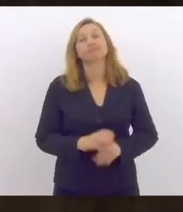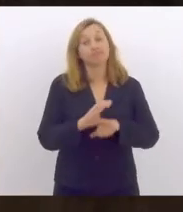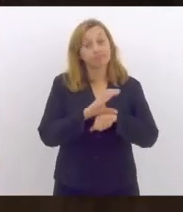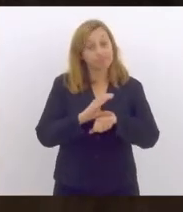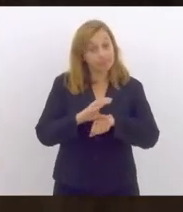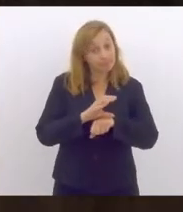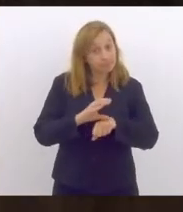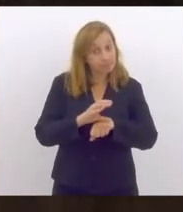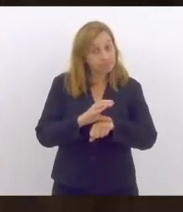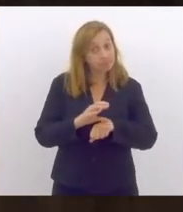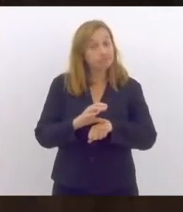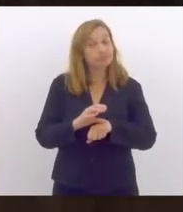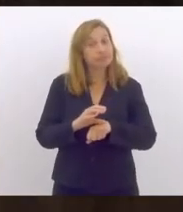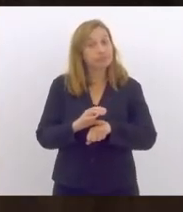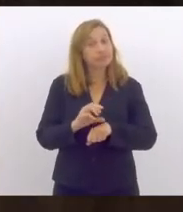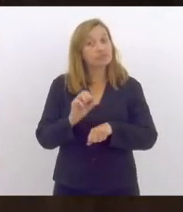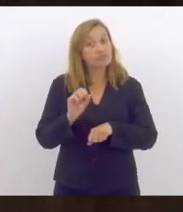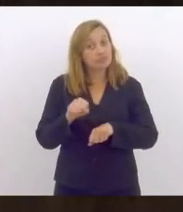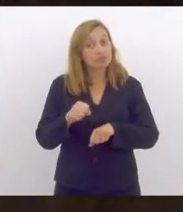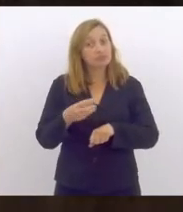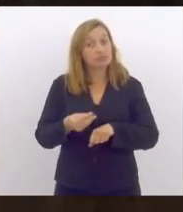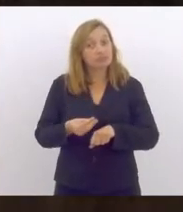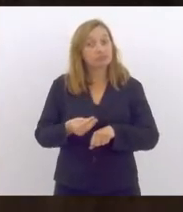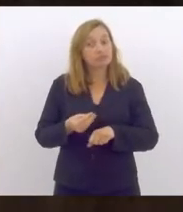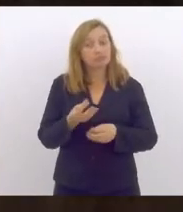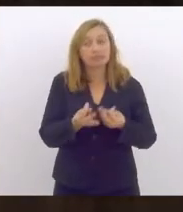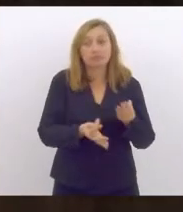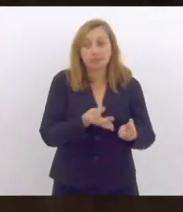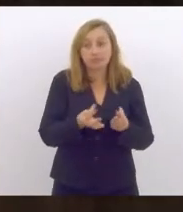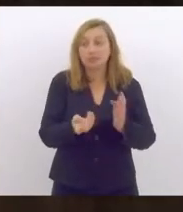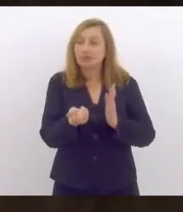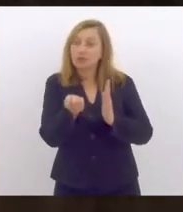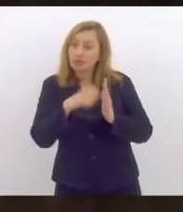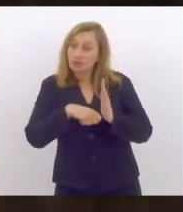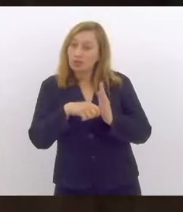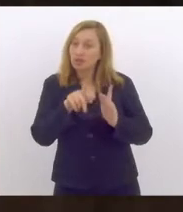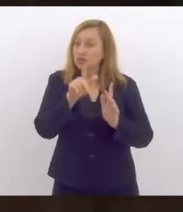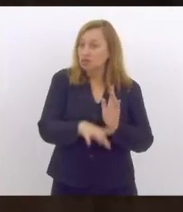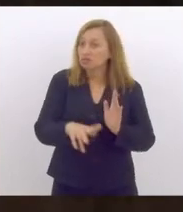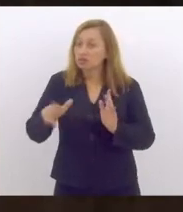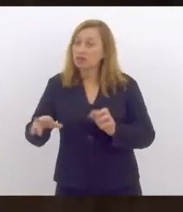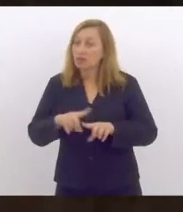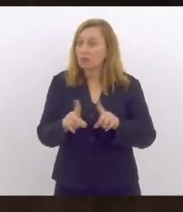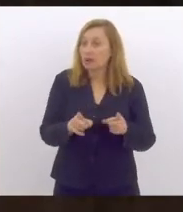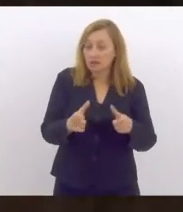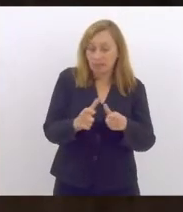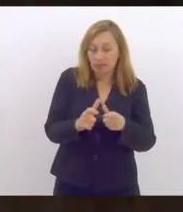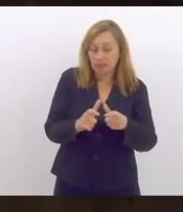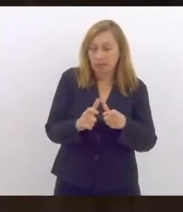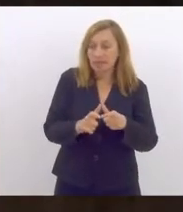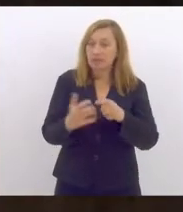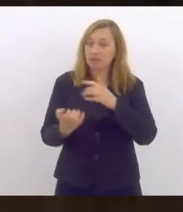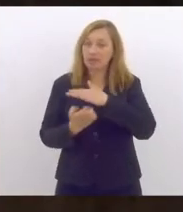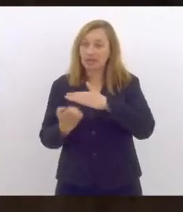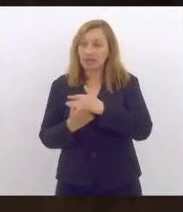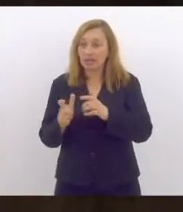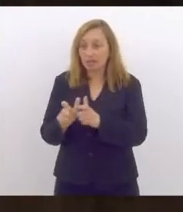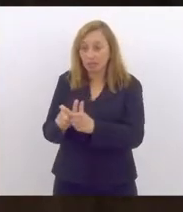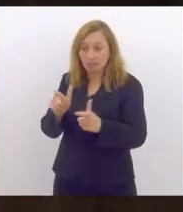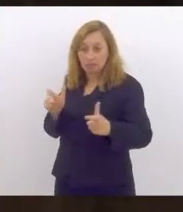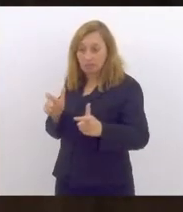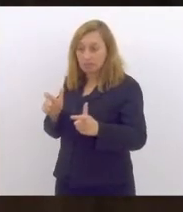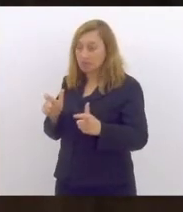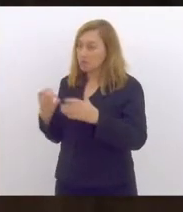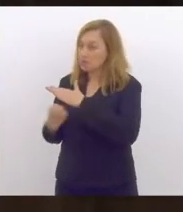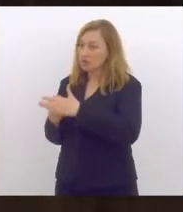Constituição diz que você pode dar o tratamento tributário diferenciado, mas para microempresas de pequeno porte e